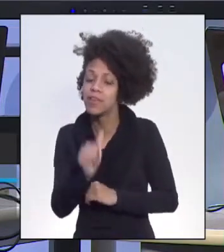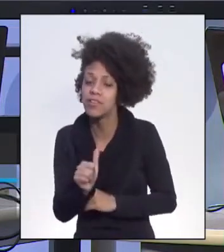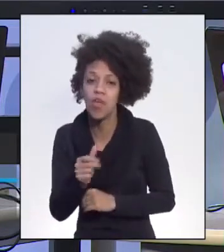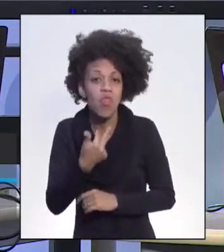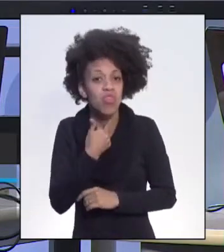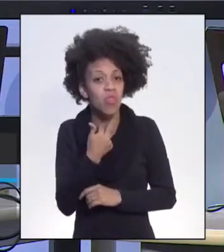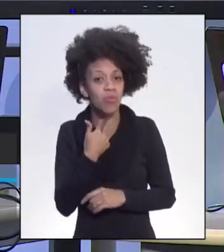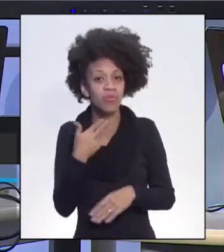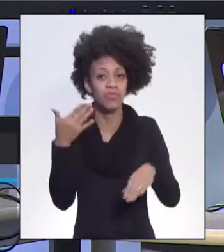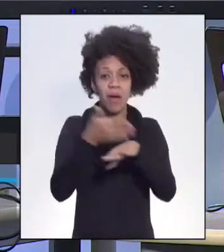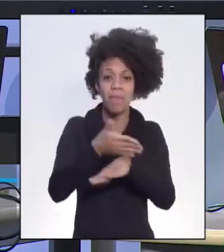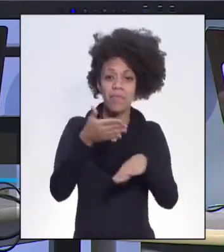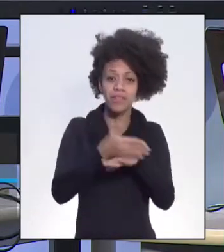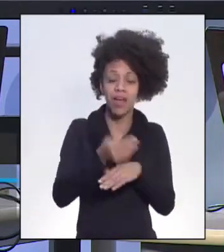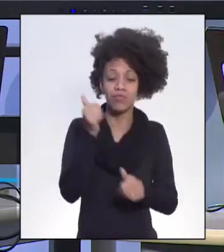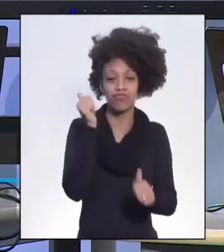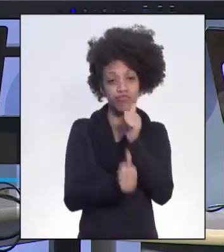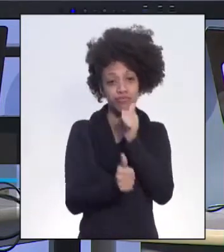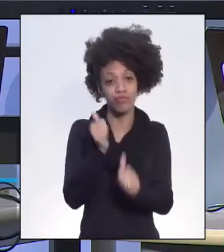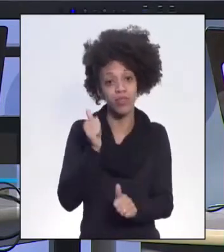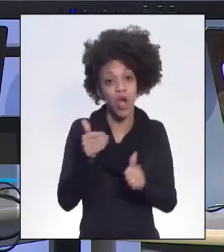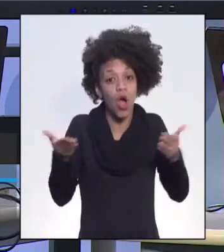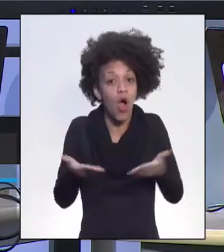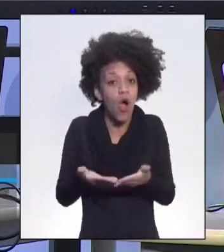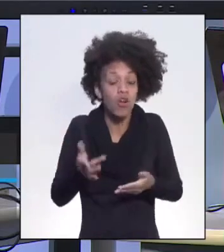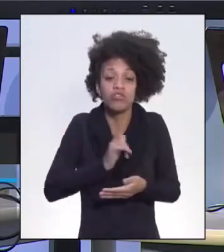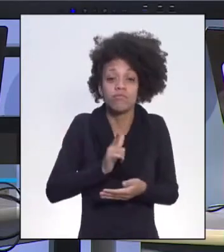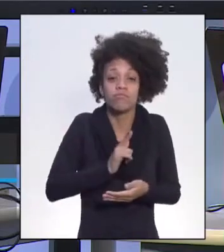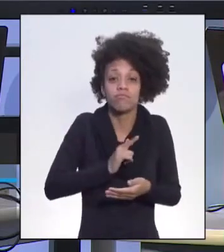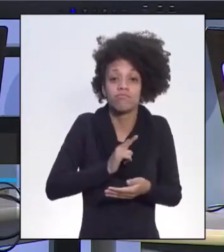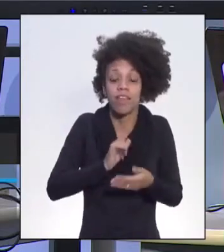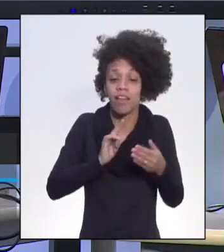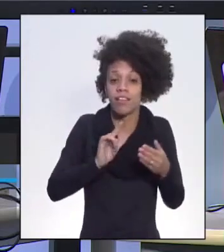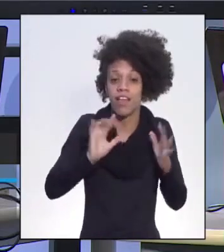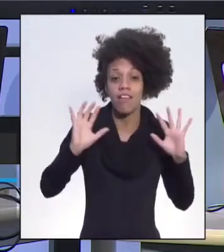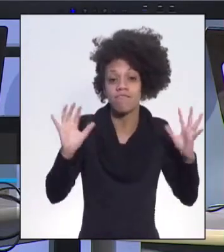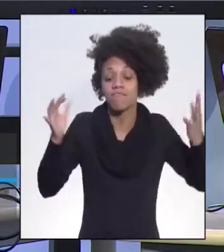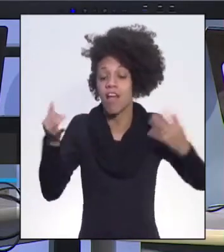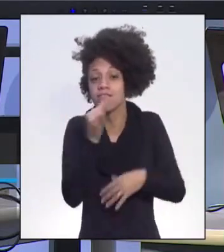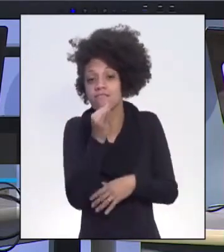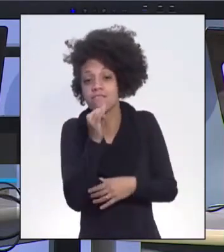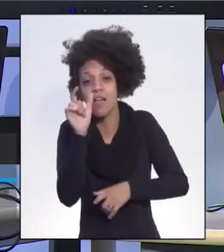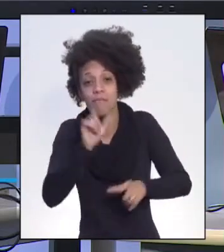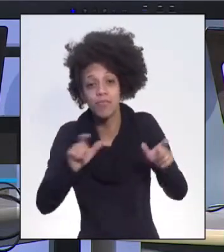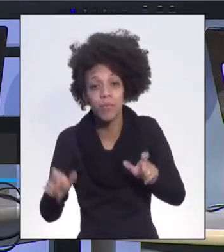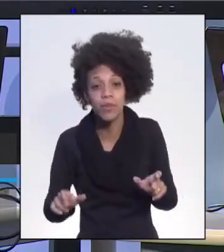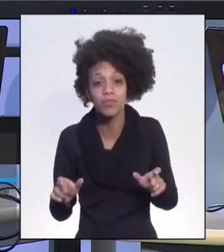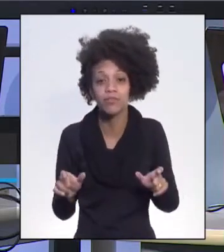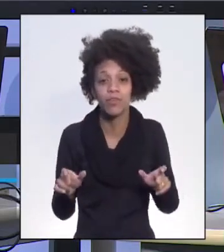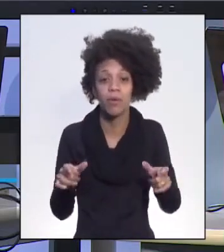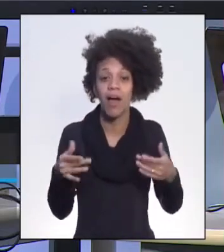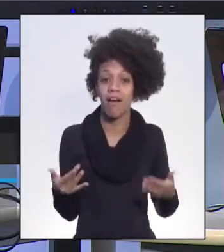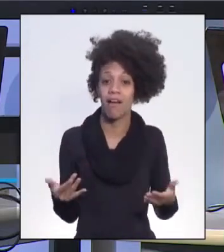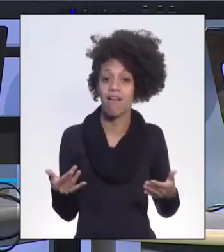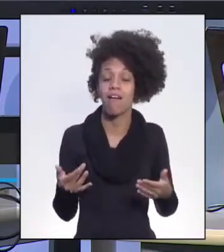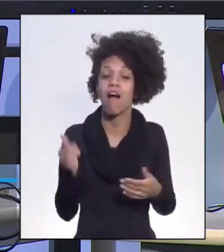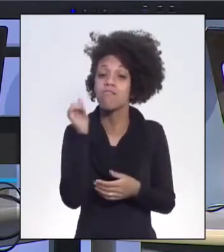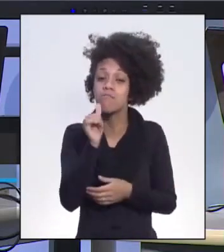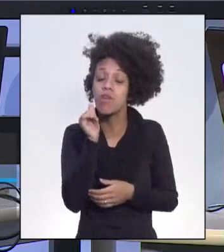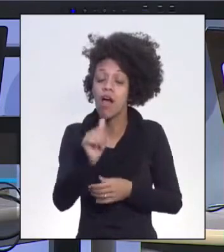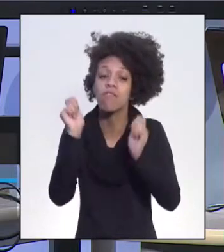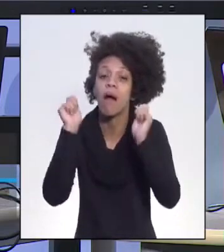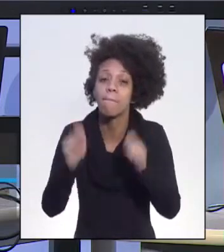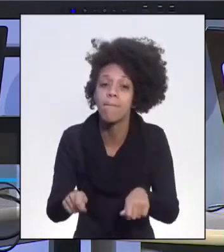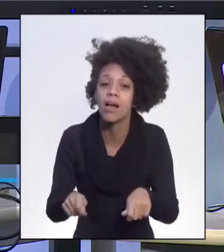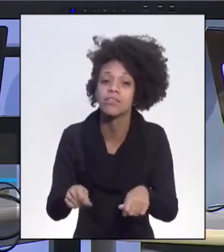participar dos esportes. Né? Hoje nós temos aí exemplos de pessoas extremamente capazes, mulheres capazes que